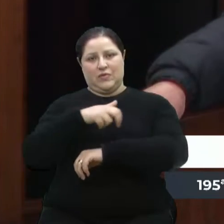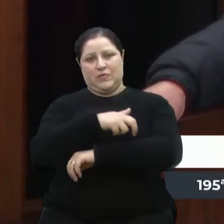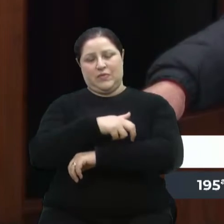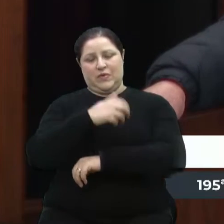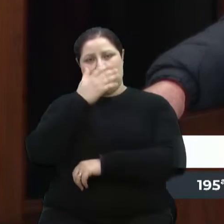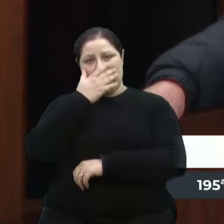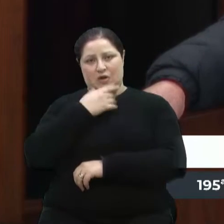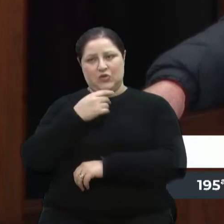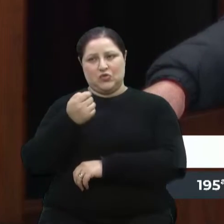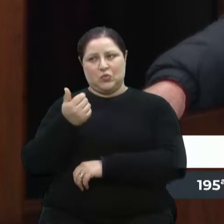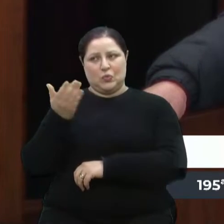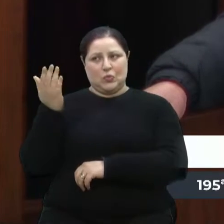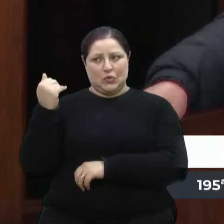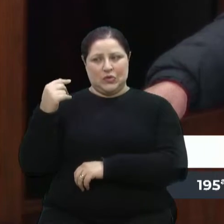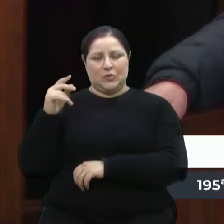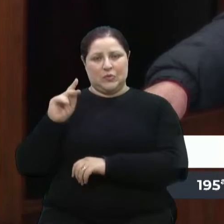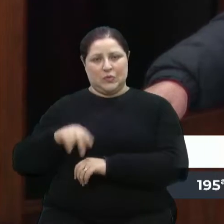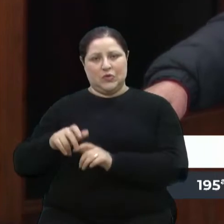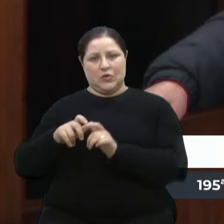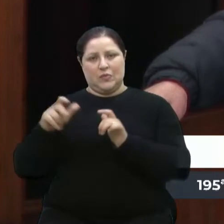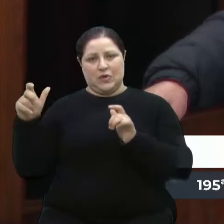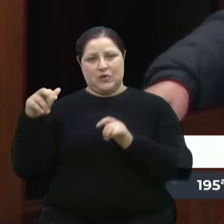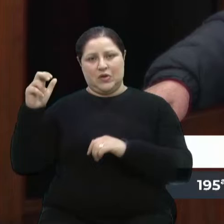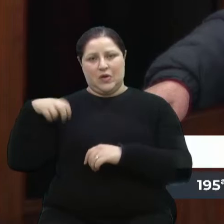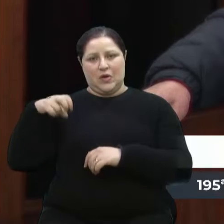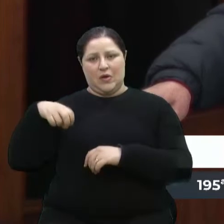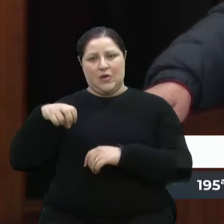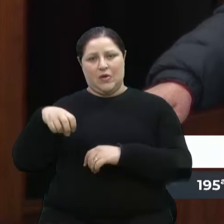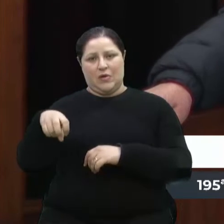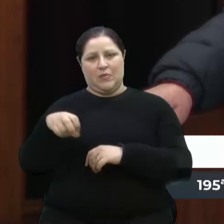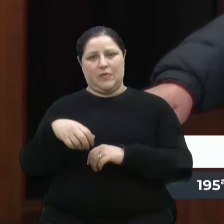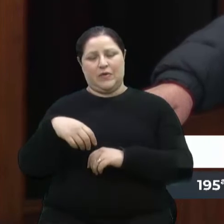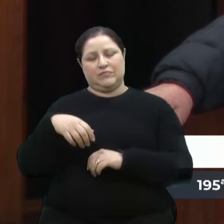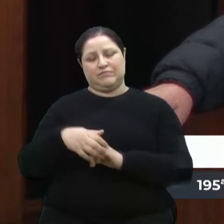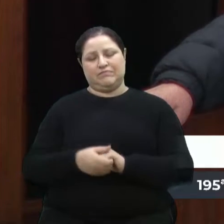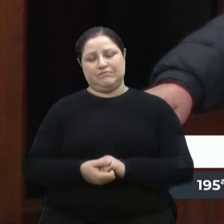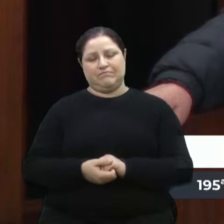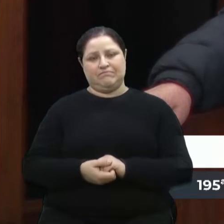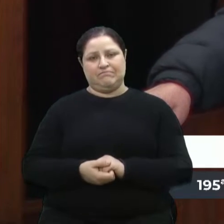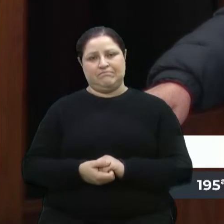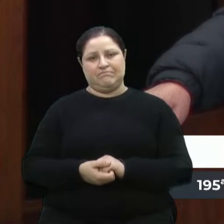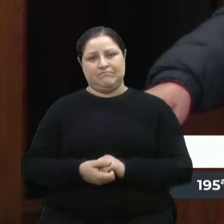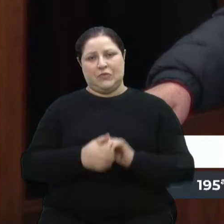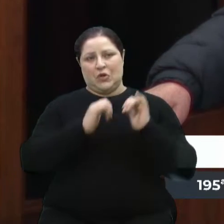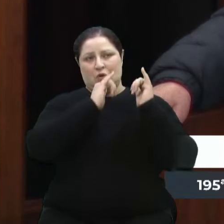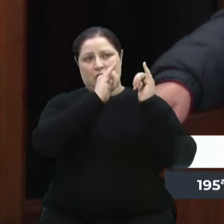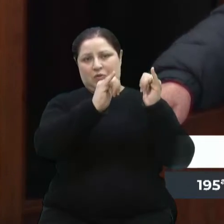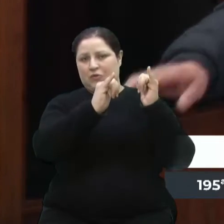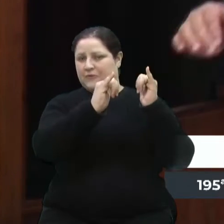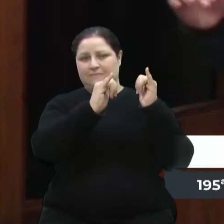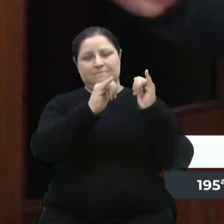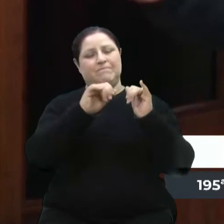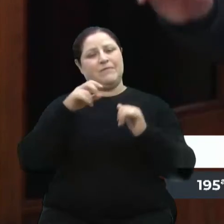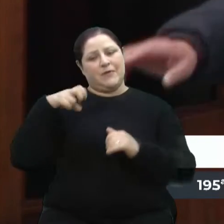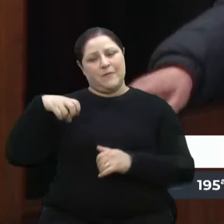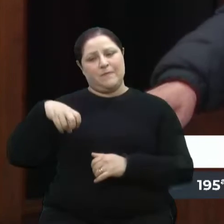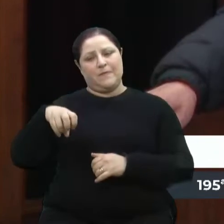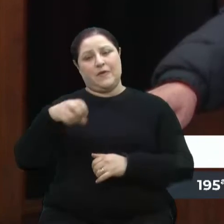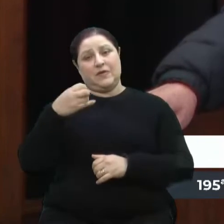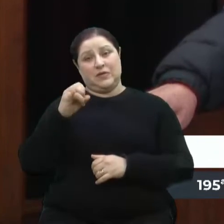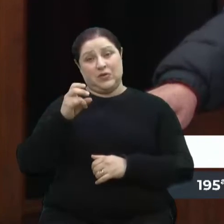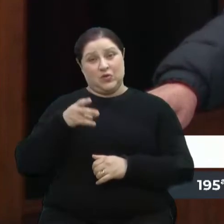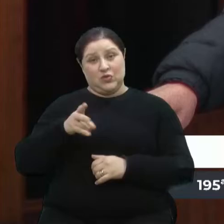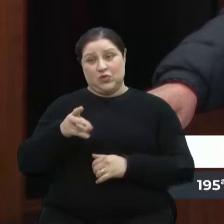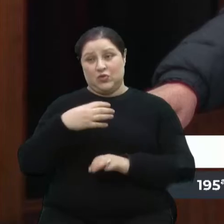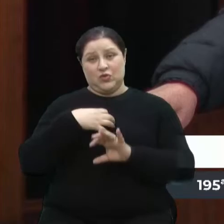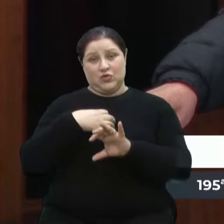acontecendo há pouco tempo atrás, né? Então isso vai chegar, se continuar desse jeito, vai voltar há